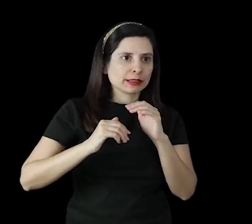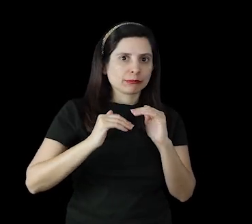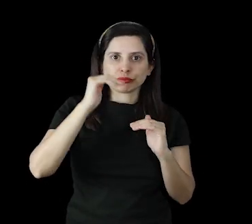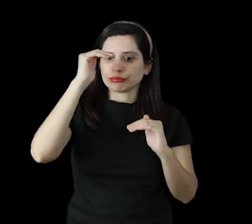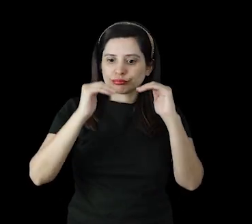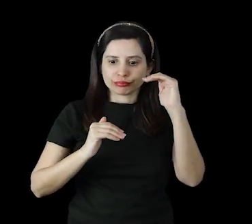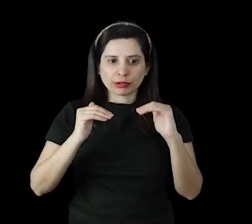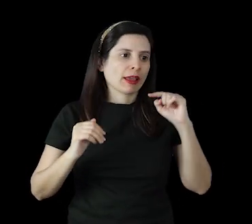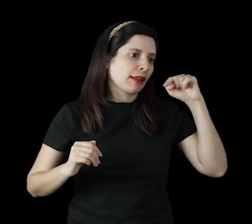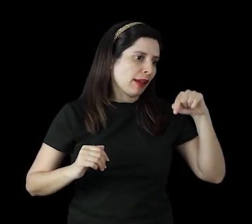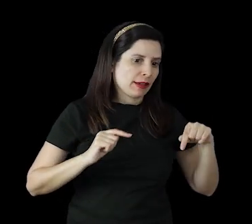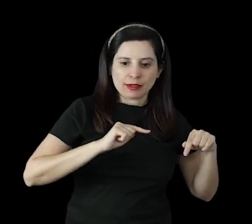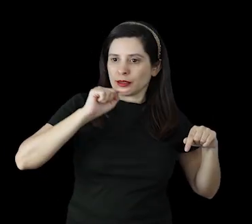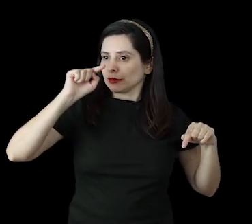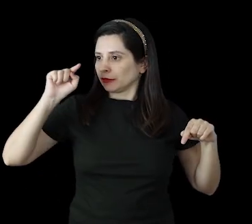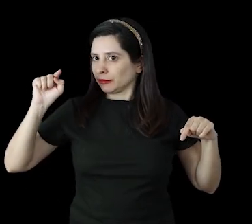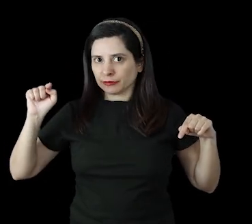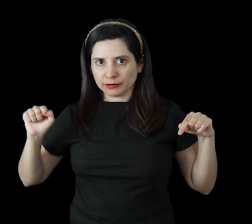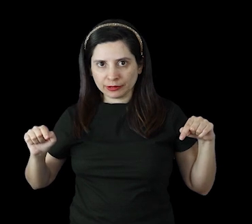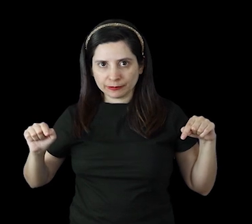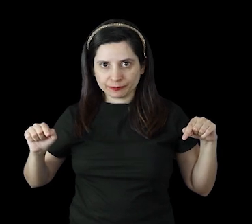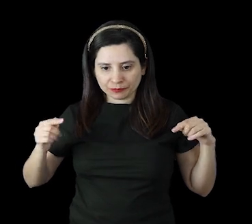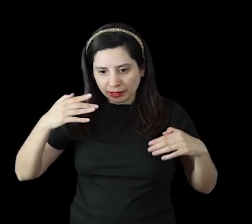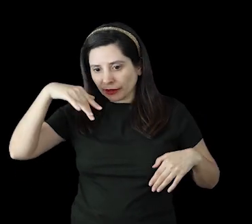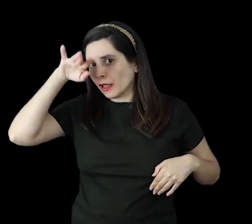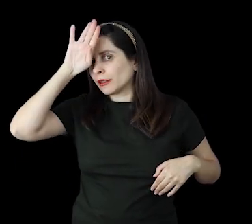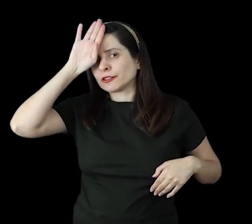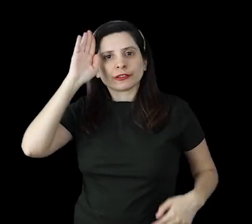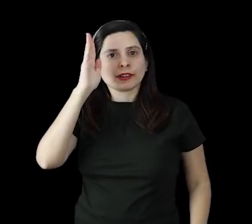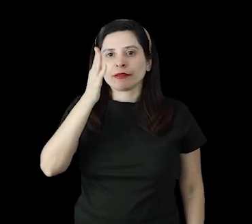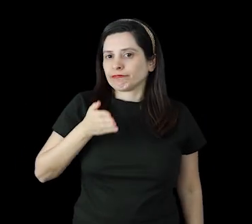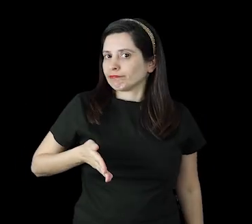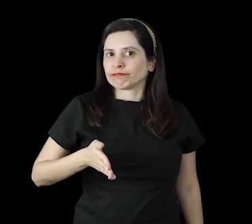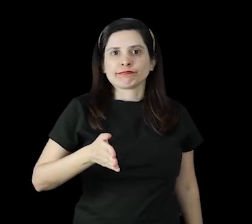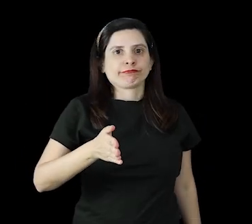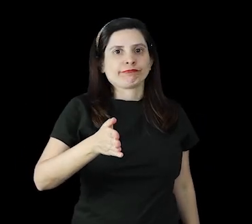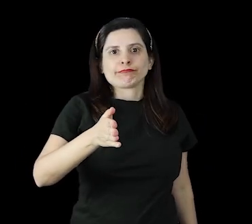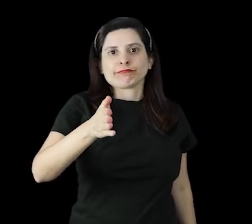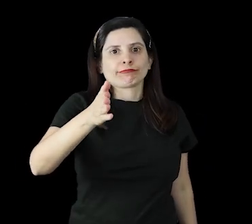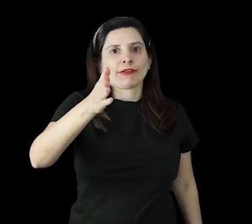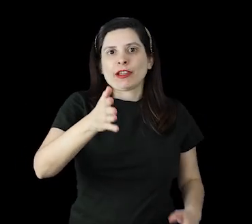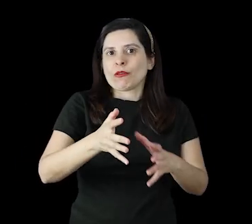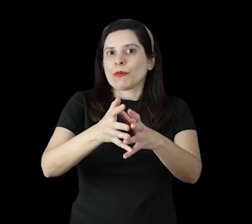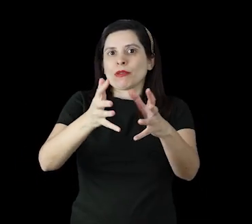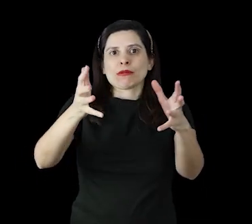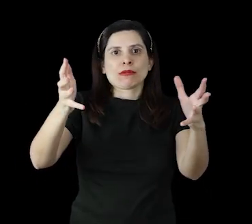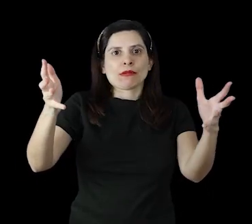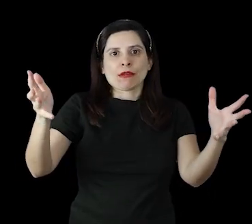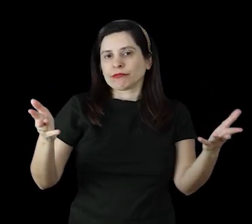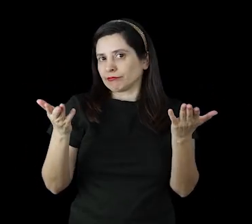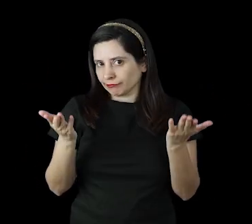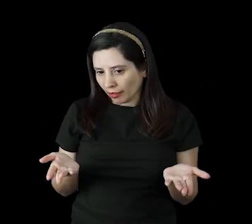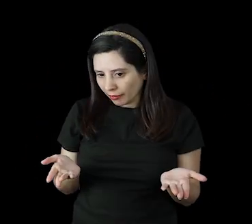arco daqui até aqui, né? E na tragédia você vai reto, né? Você só vai aumentando isso,